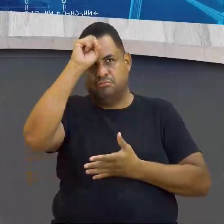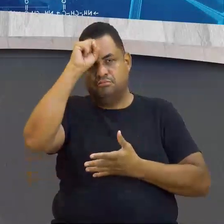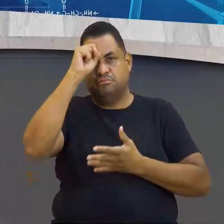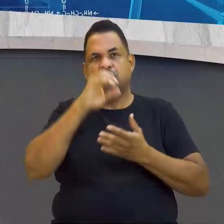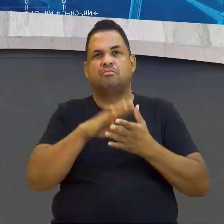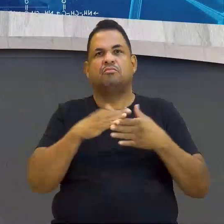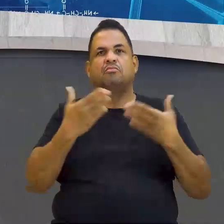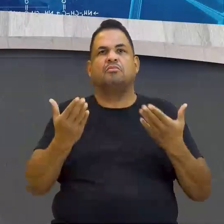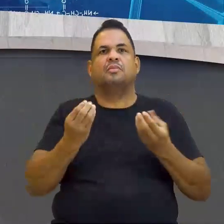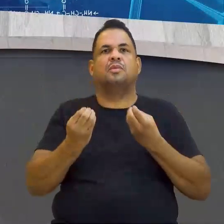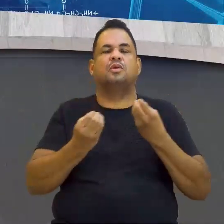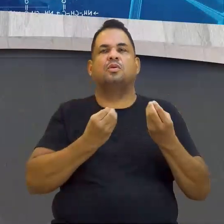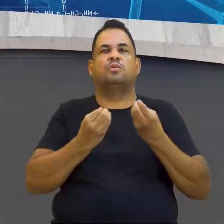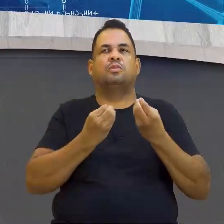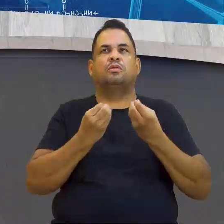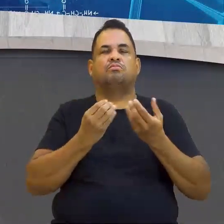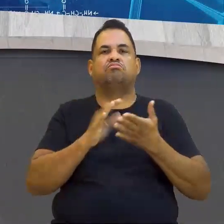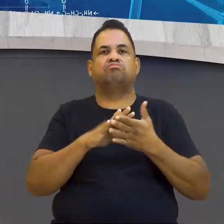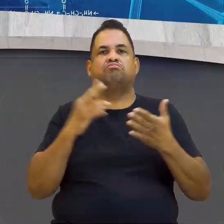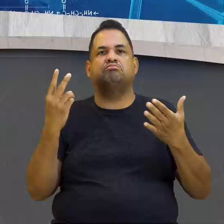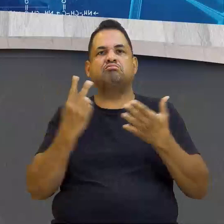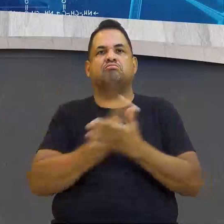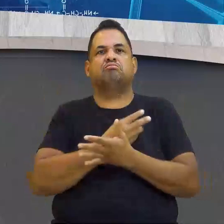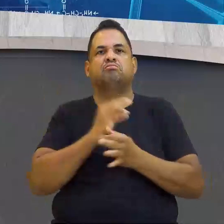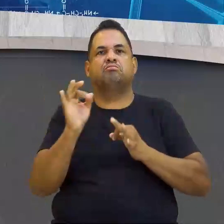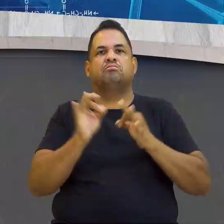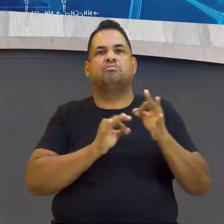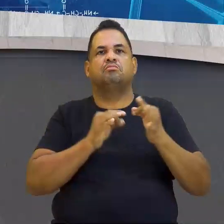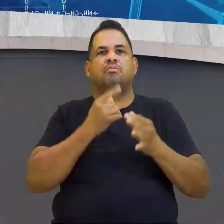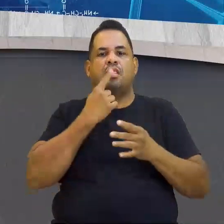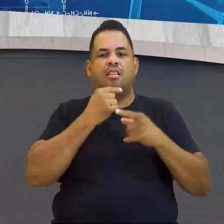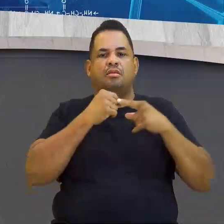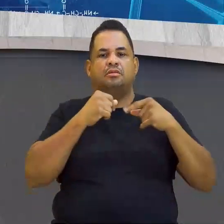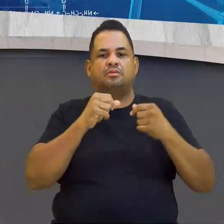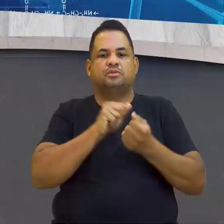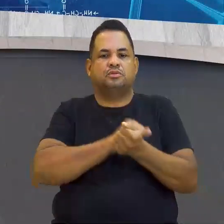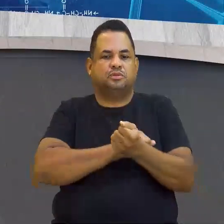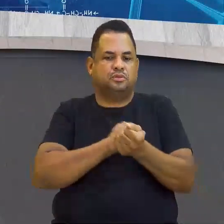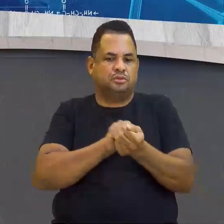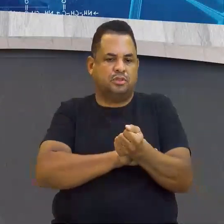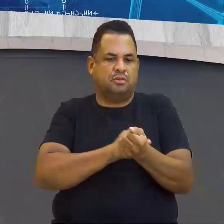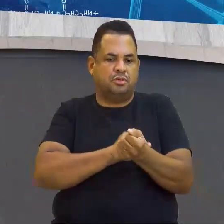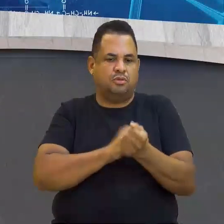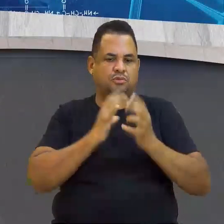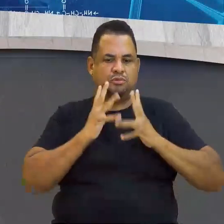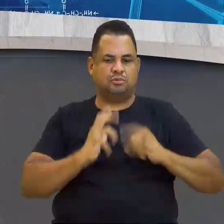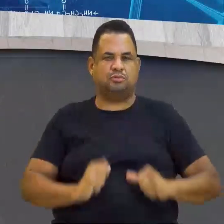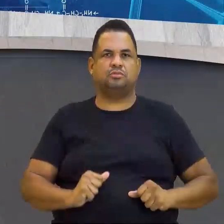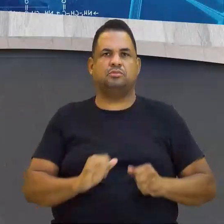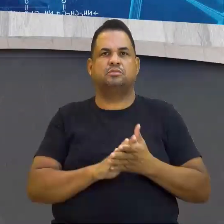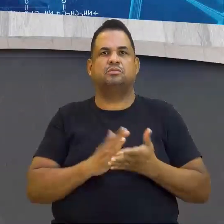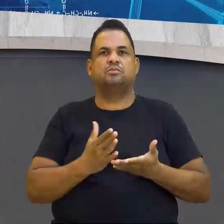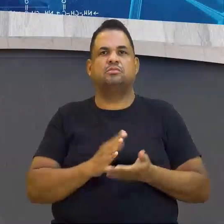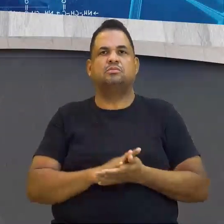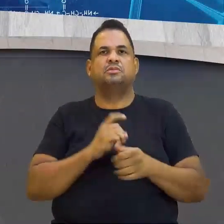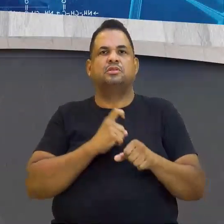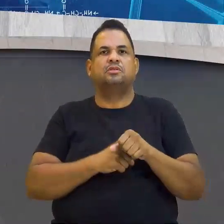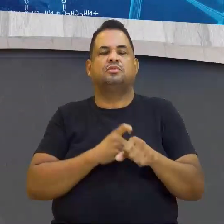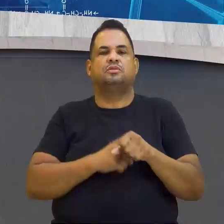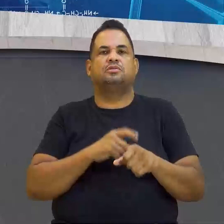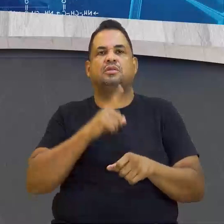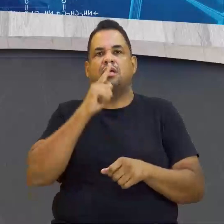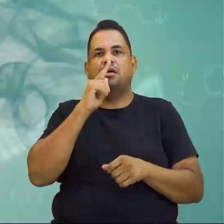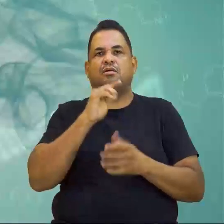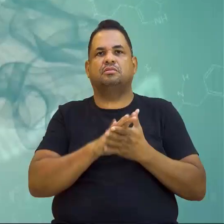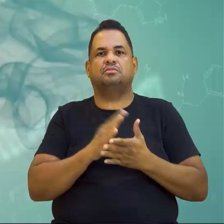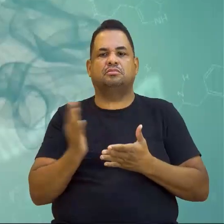pouco como que funciona a formação dos sabões e vamos ver um pouco sobre a dureza da água. Vamos lá para a